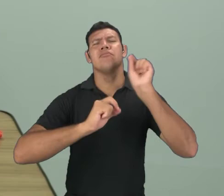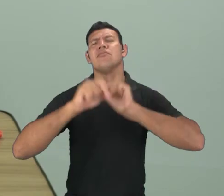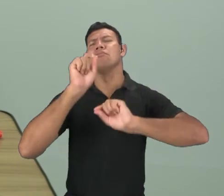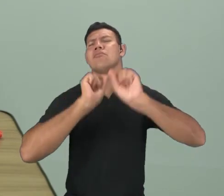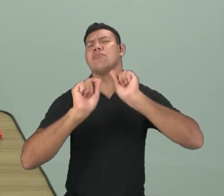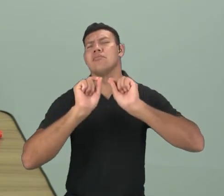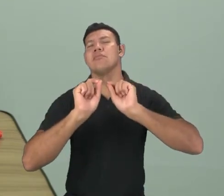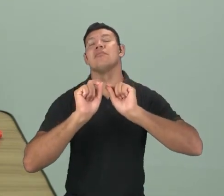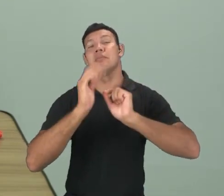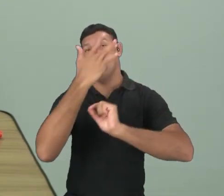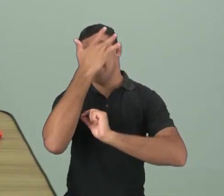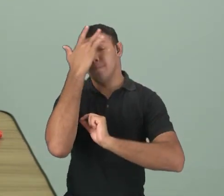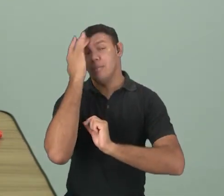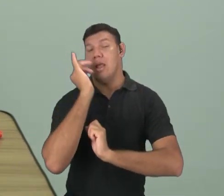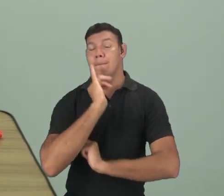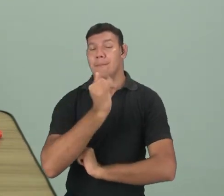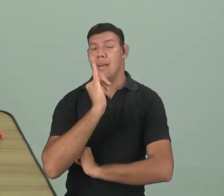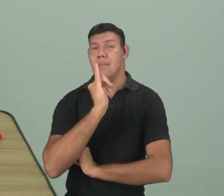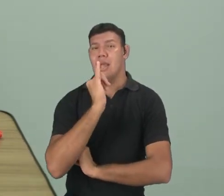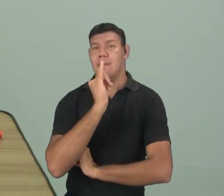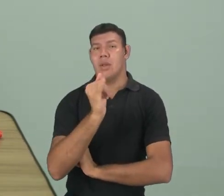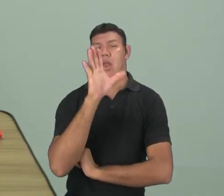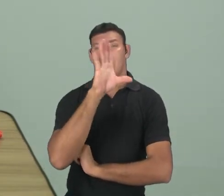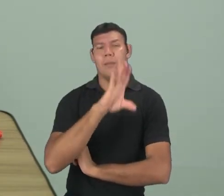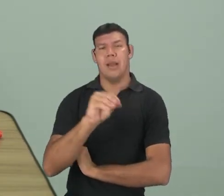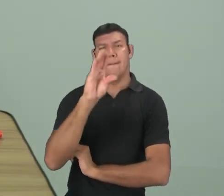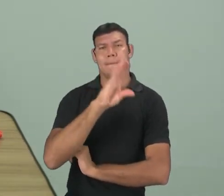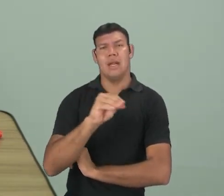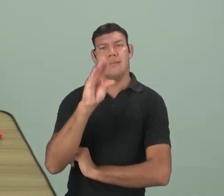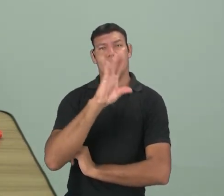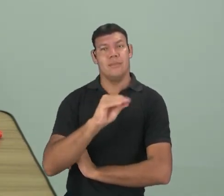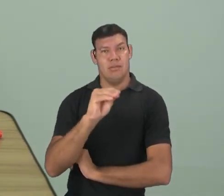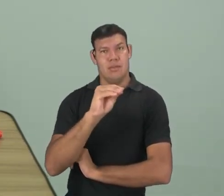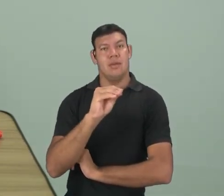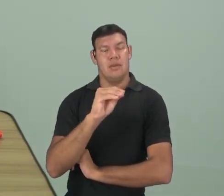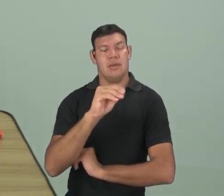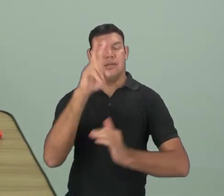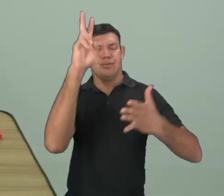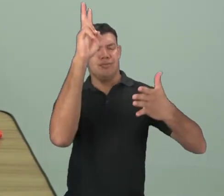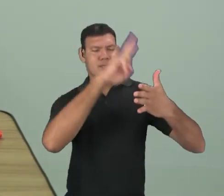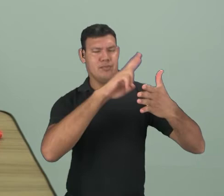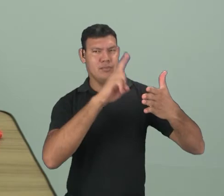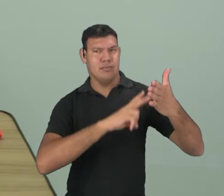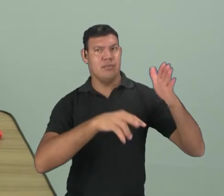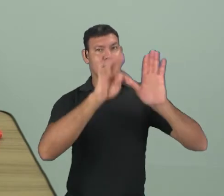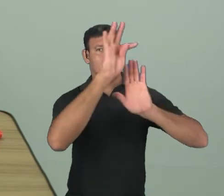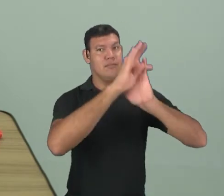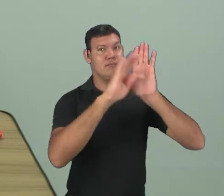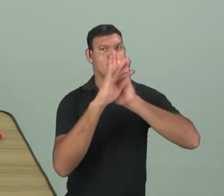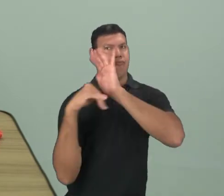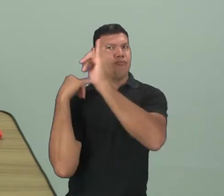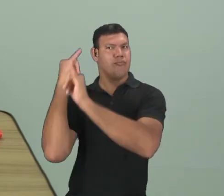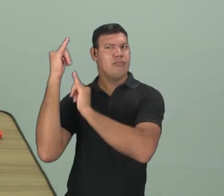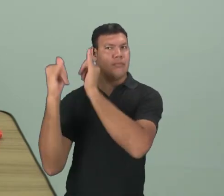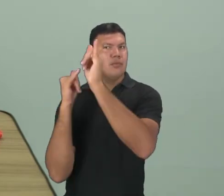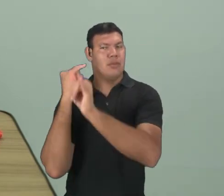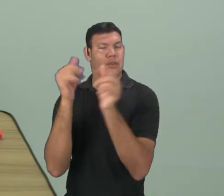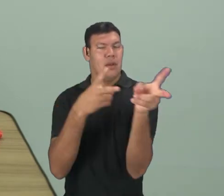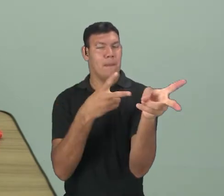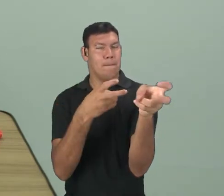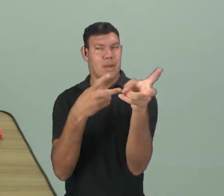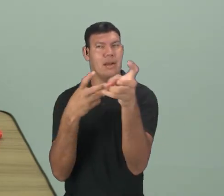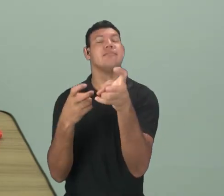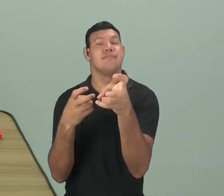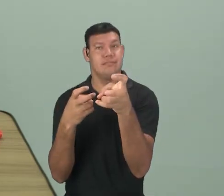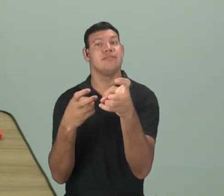aquele que narra a história, que conta a história. Quando nós estamos lendo um texto, um conto, nós percebemos, né? Quando